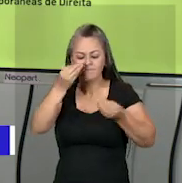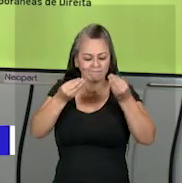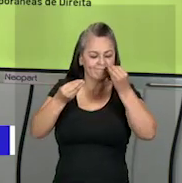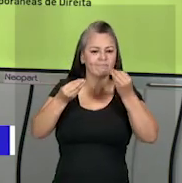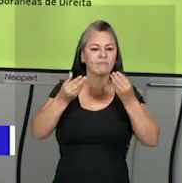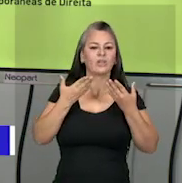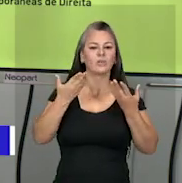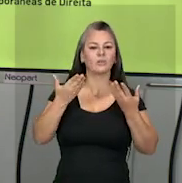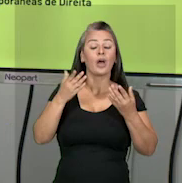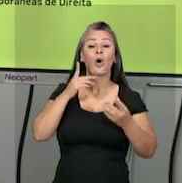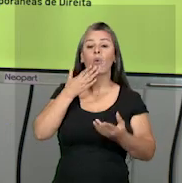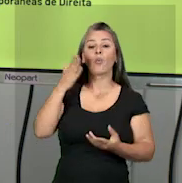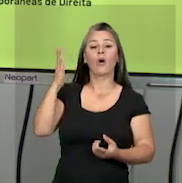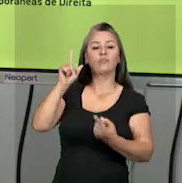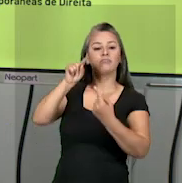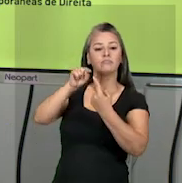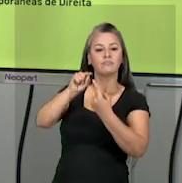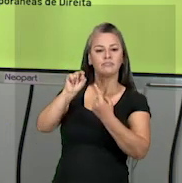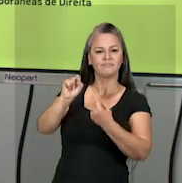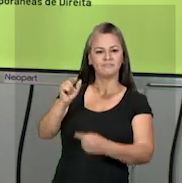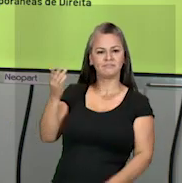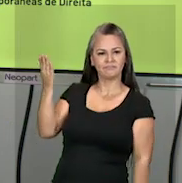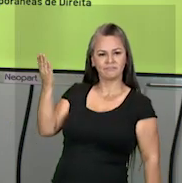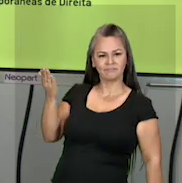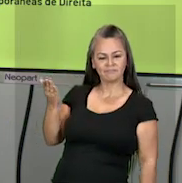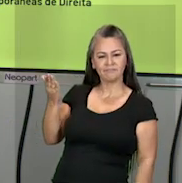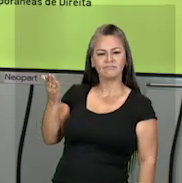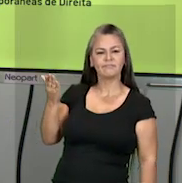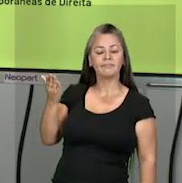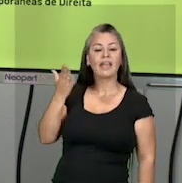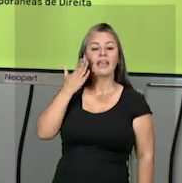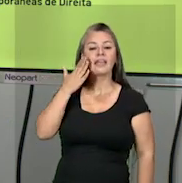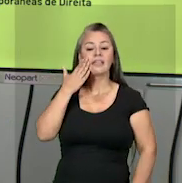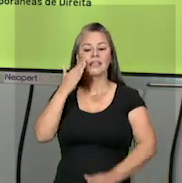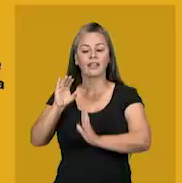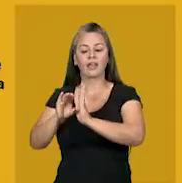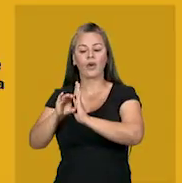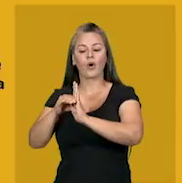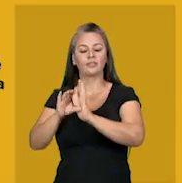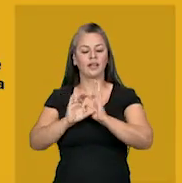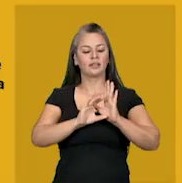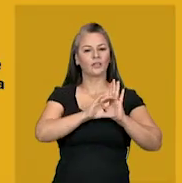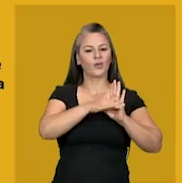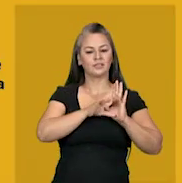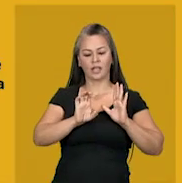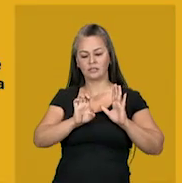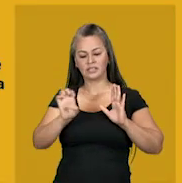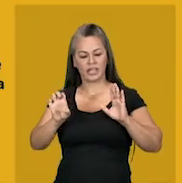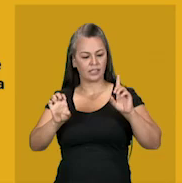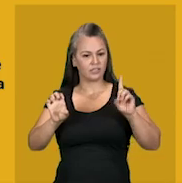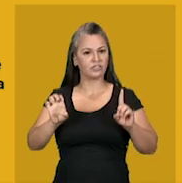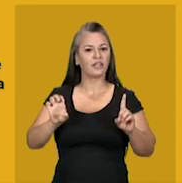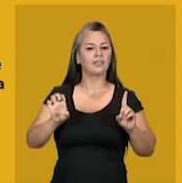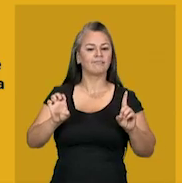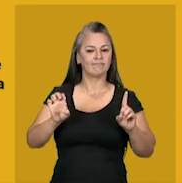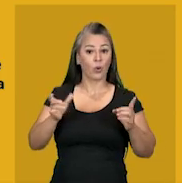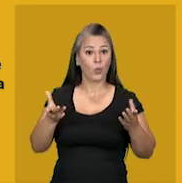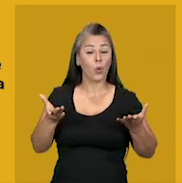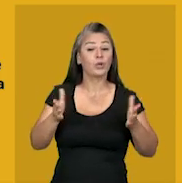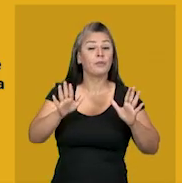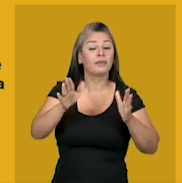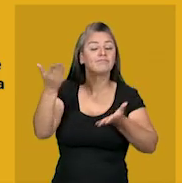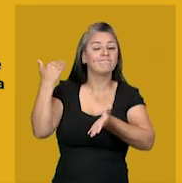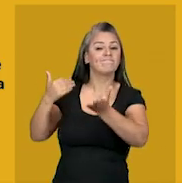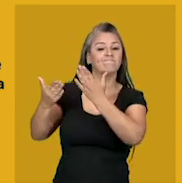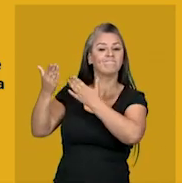aula? Localizar a origem dos conceitos de esquerda e direita na história ocidental, distinguir